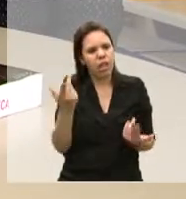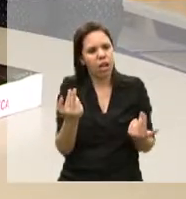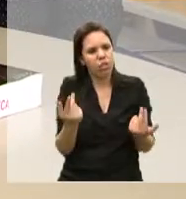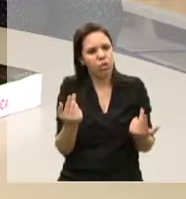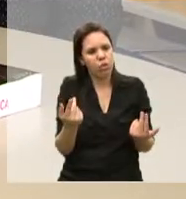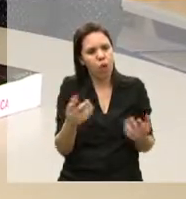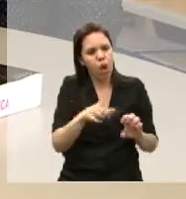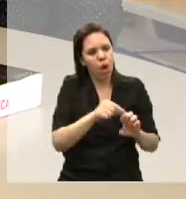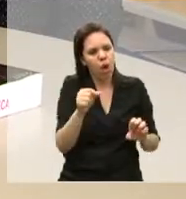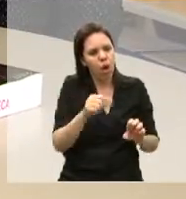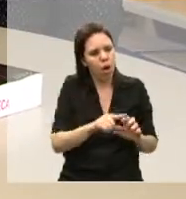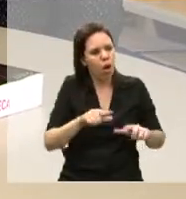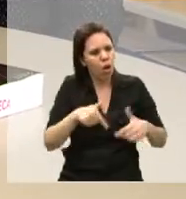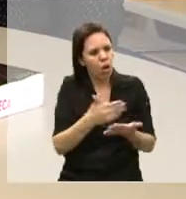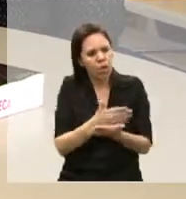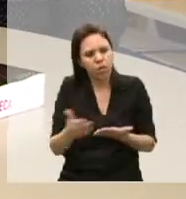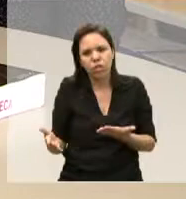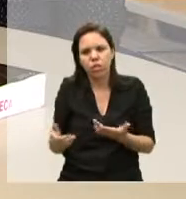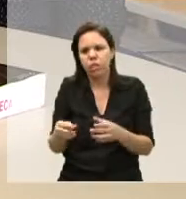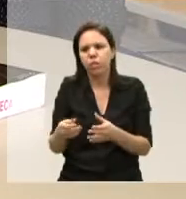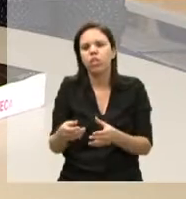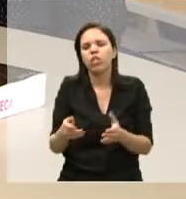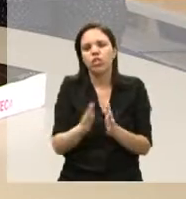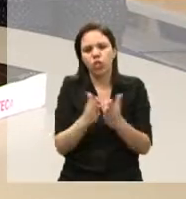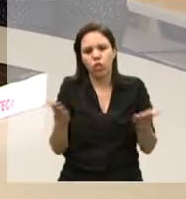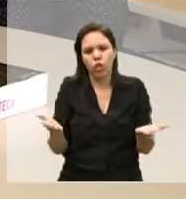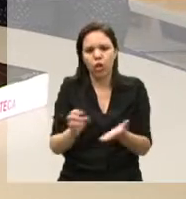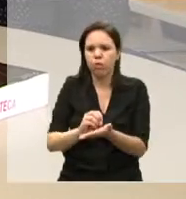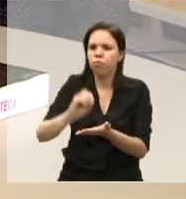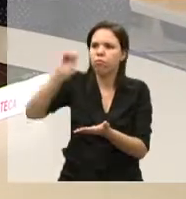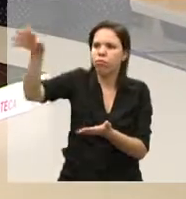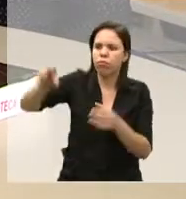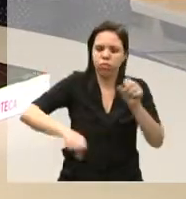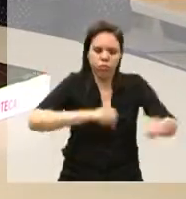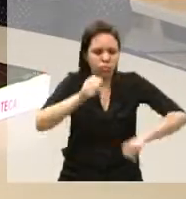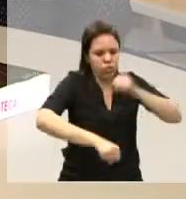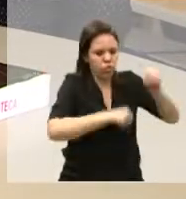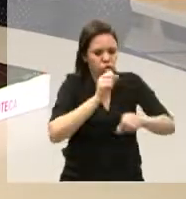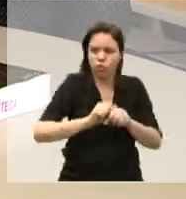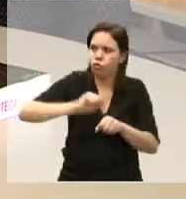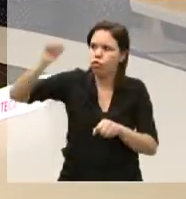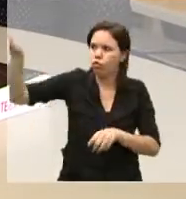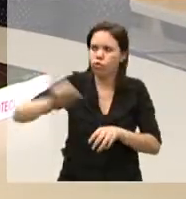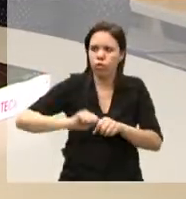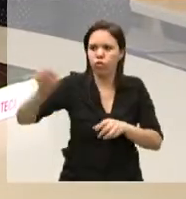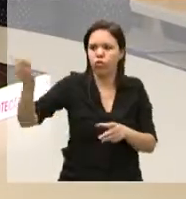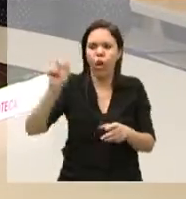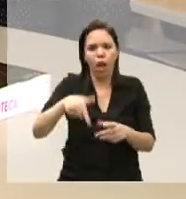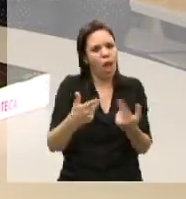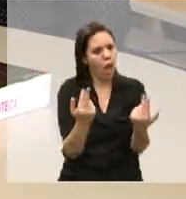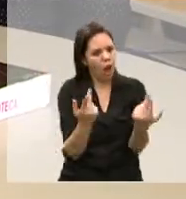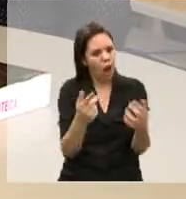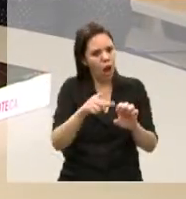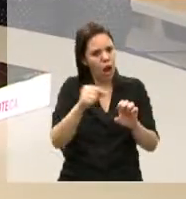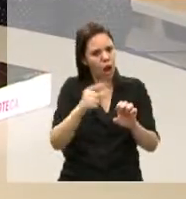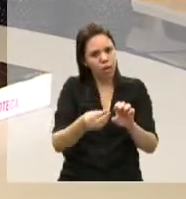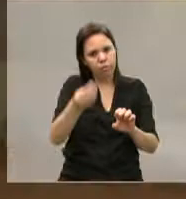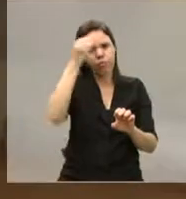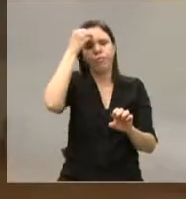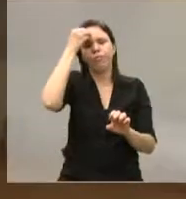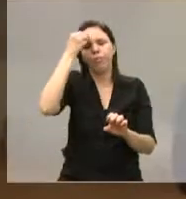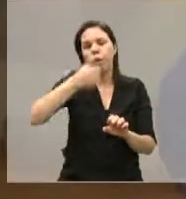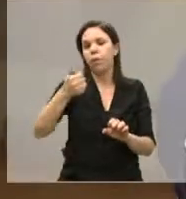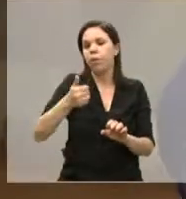desde o início. Aquele garotinho jogando jornal com a bicicletinha na porta, sim, da casa, já é o primeiro emprego já sendo... A